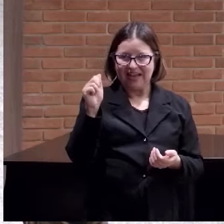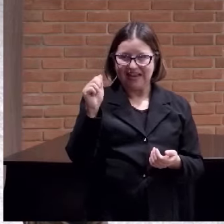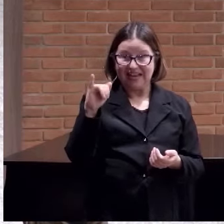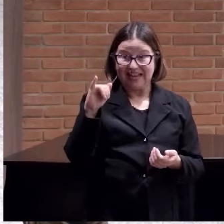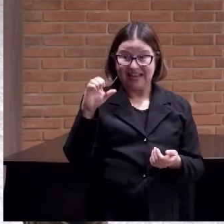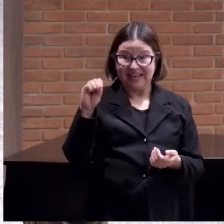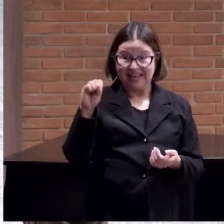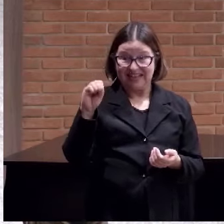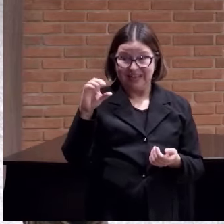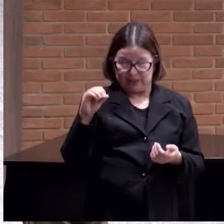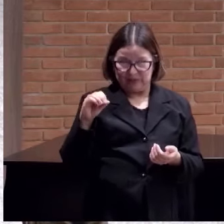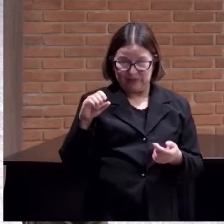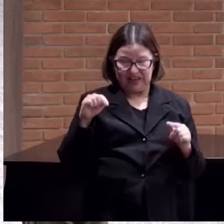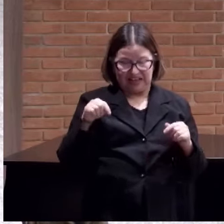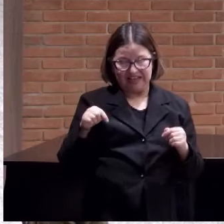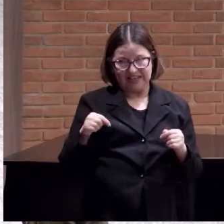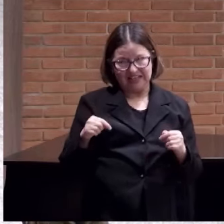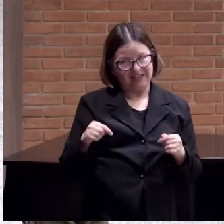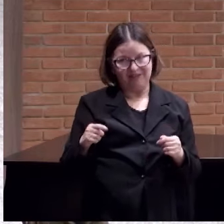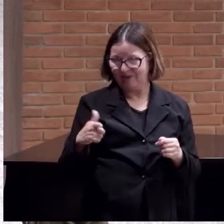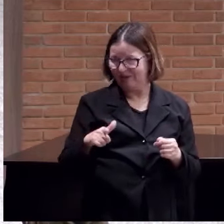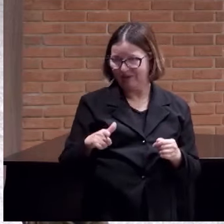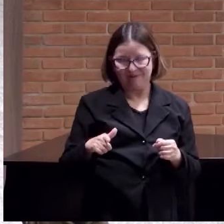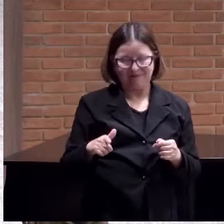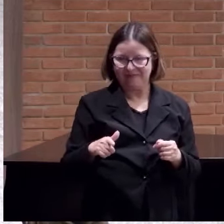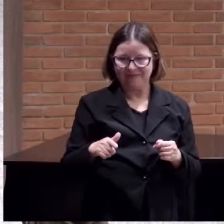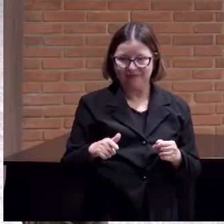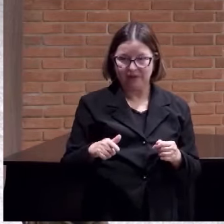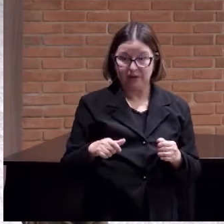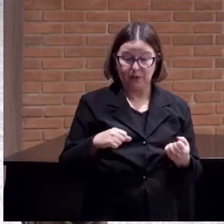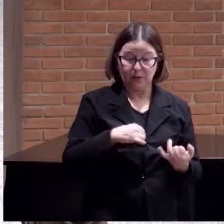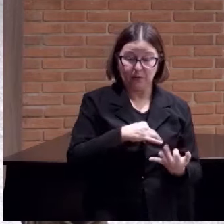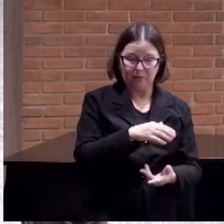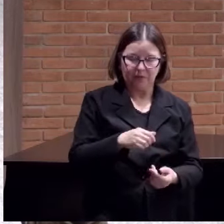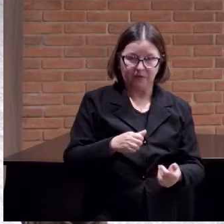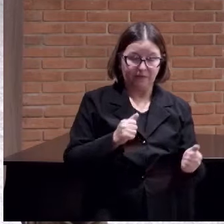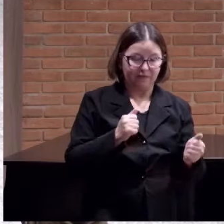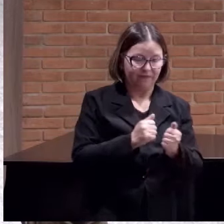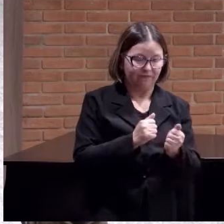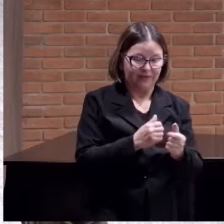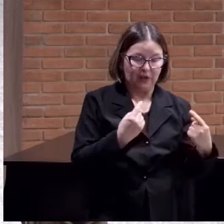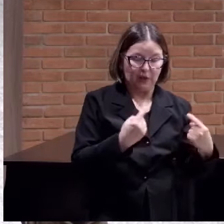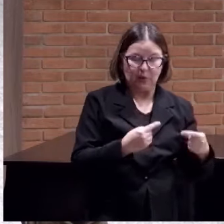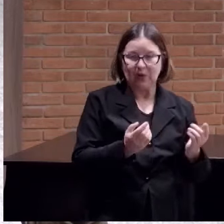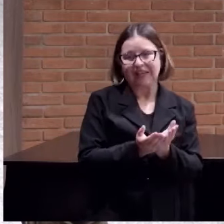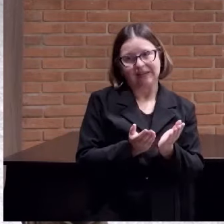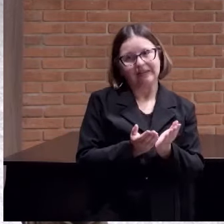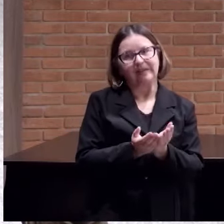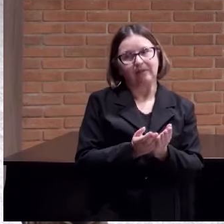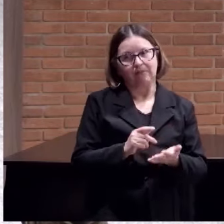O mundo, ele persegue cristão de verdade.